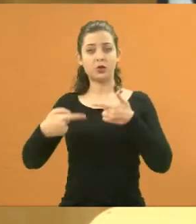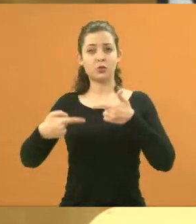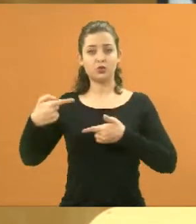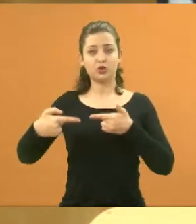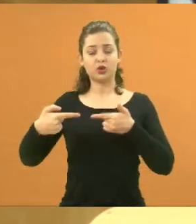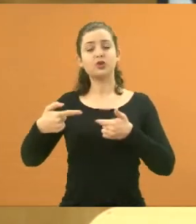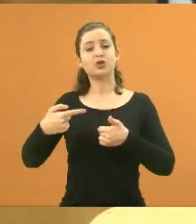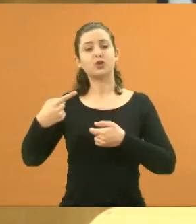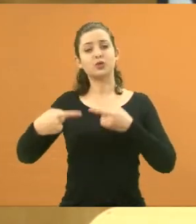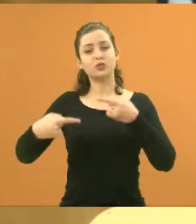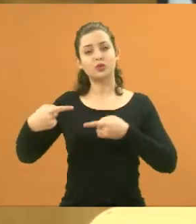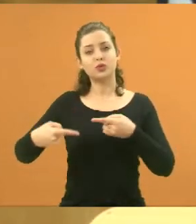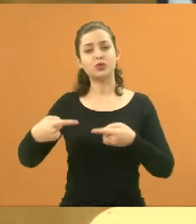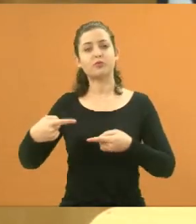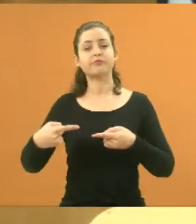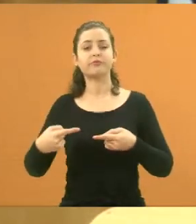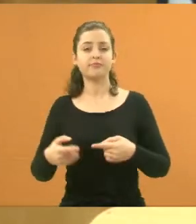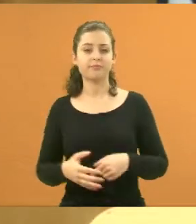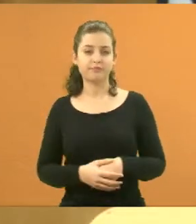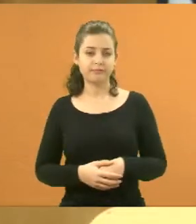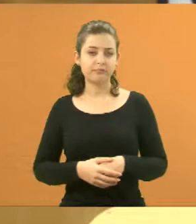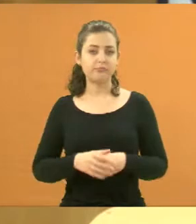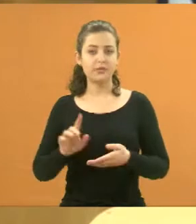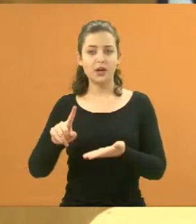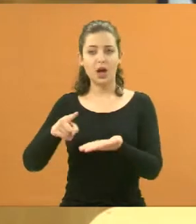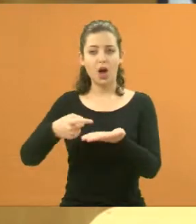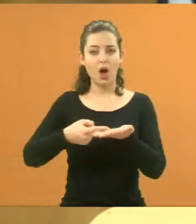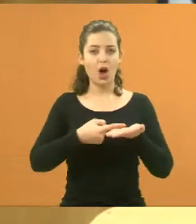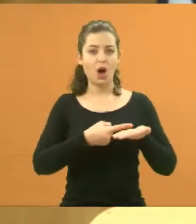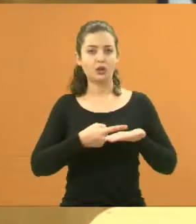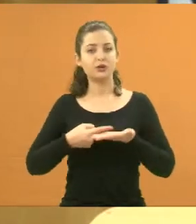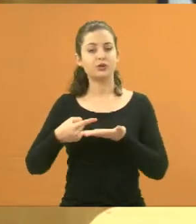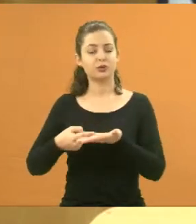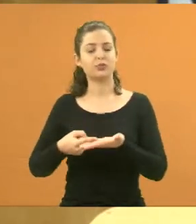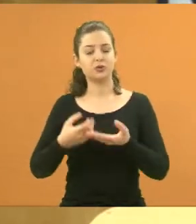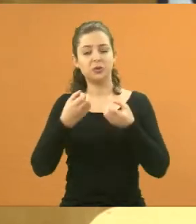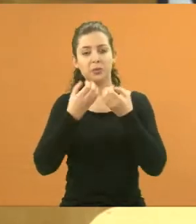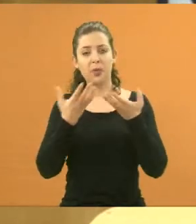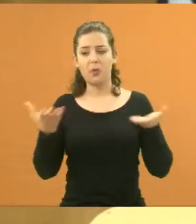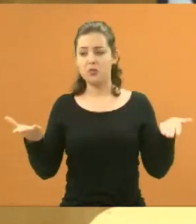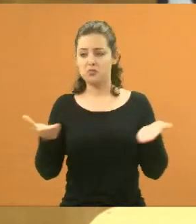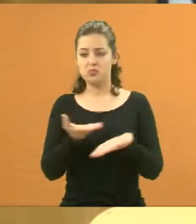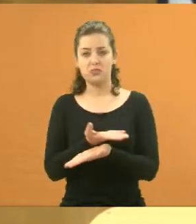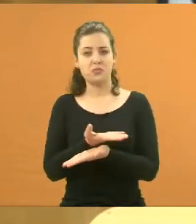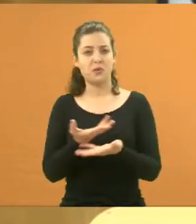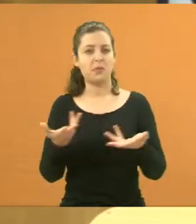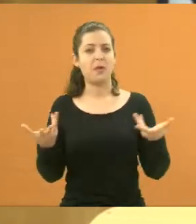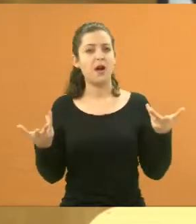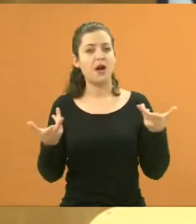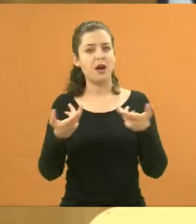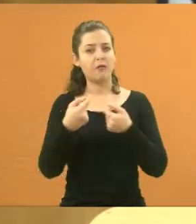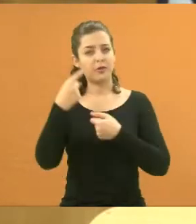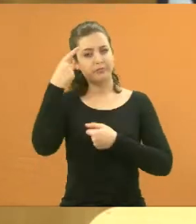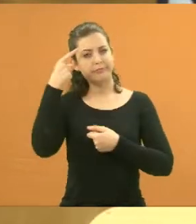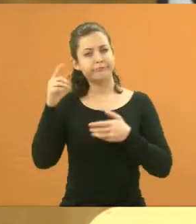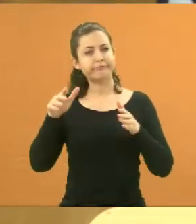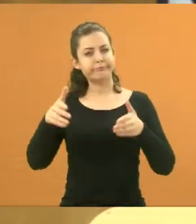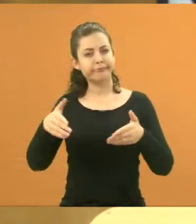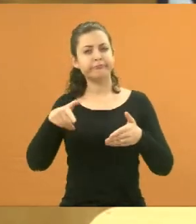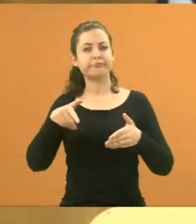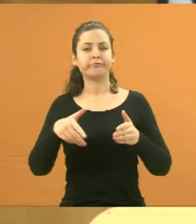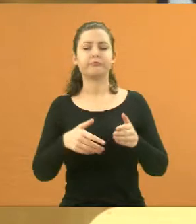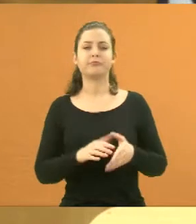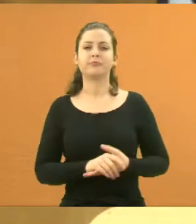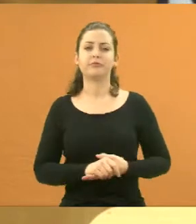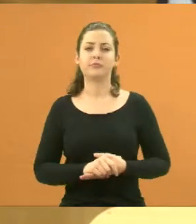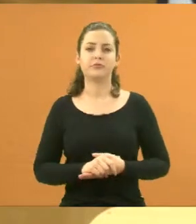e chegar nesse bom senso aí, que seja de comum acordo para ambos os lados, seria maravilhoso. Vamos pensar nisso, né? E não